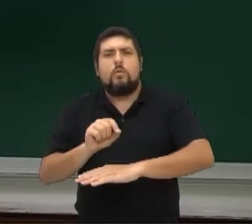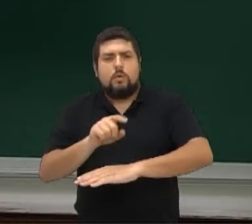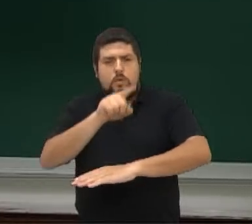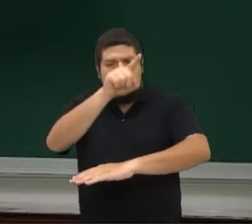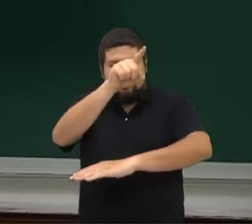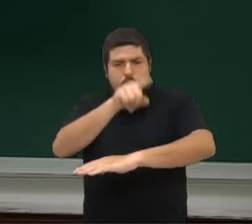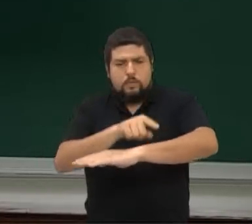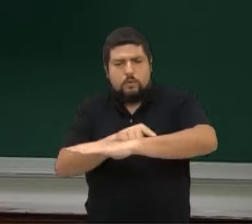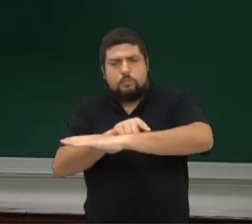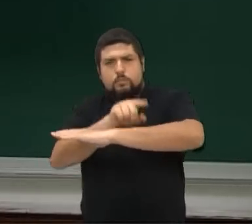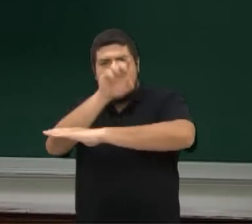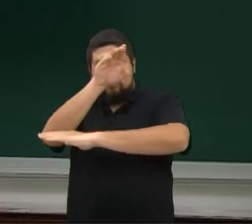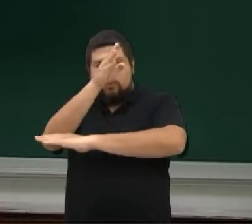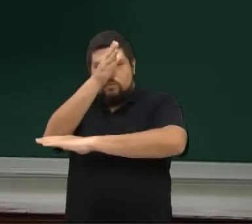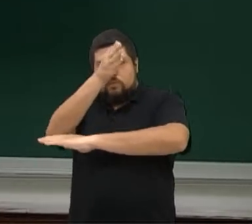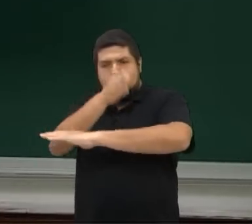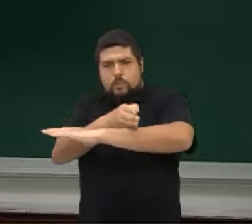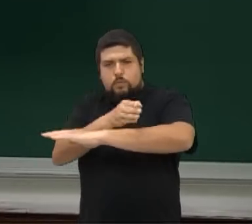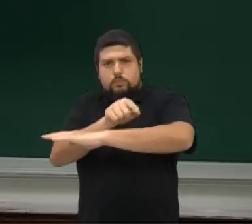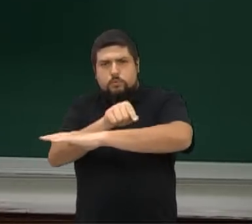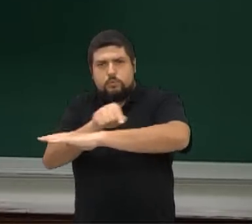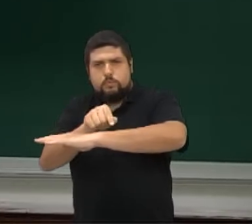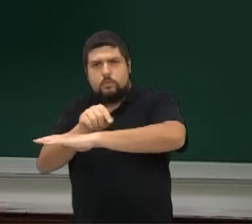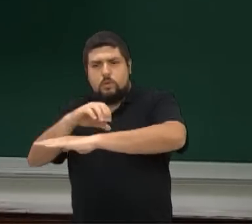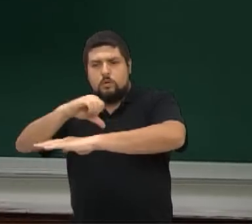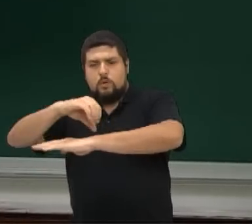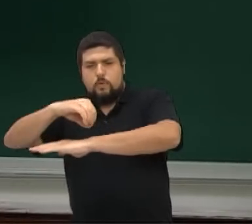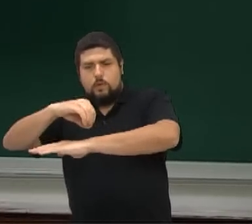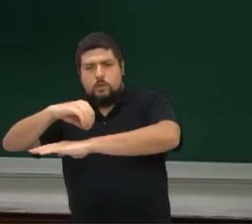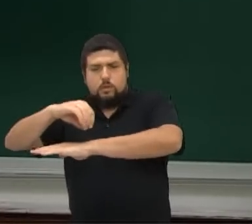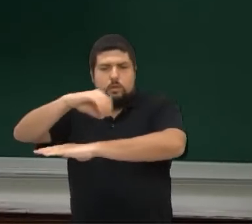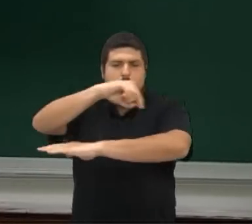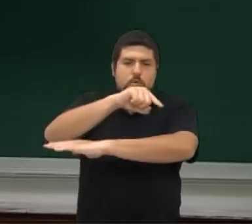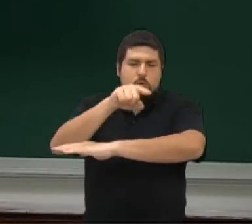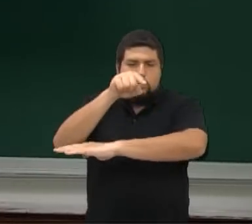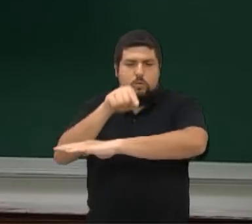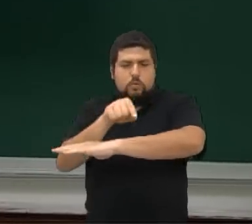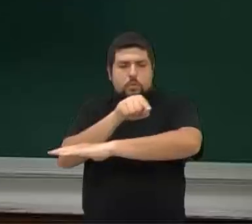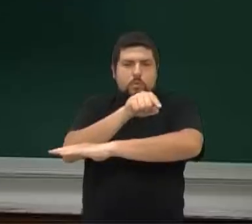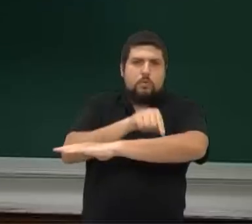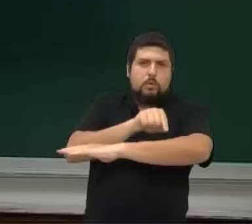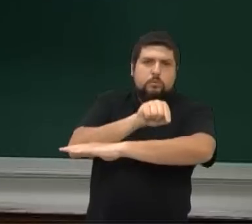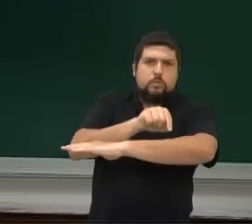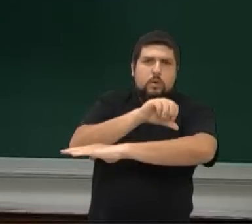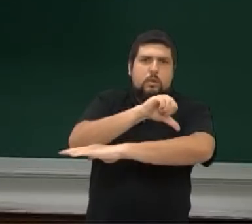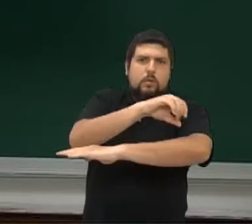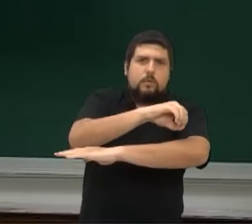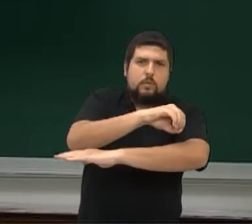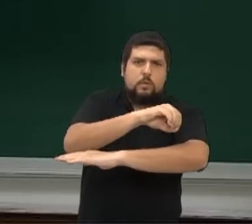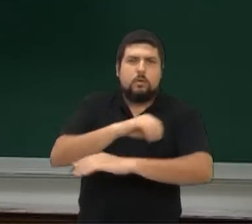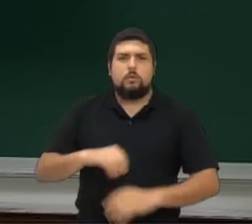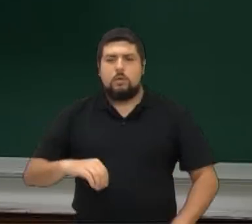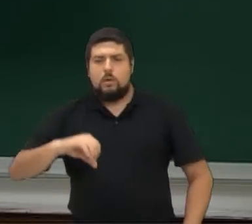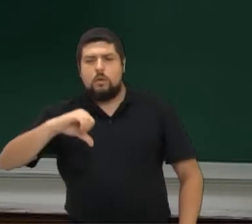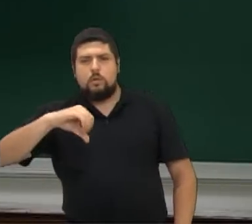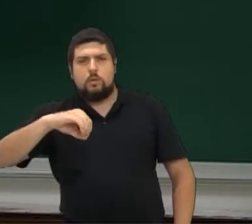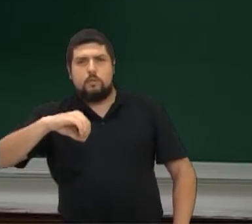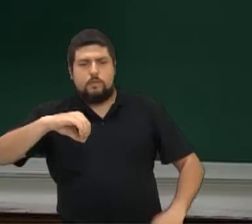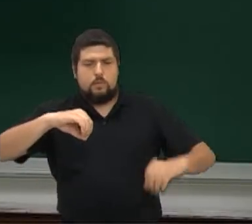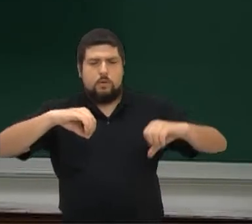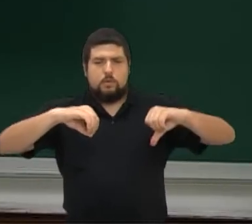Então, um ângulo reto, ele não mede 90 graus? E se eu somar dois ângulos retos? Então, 90 mais